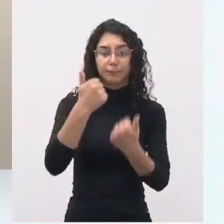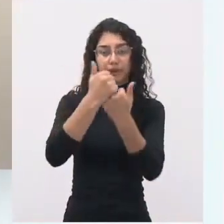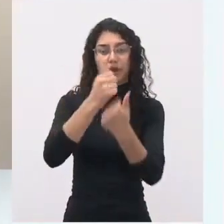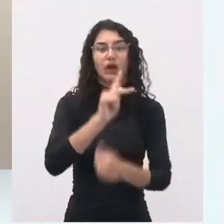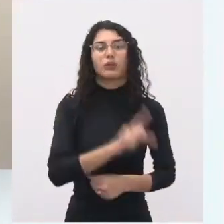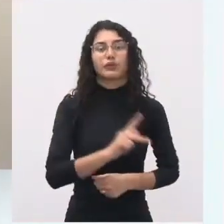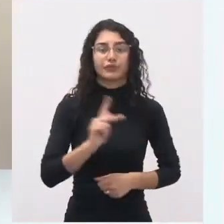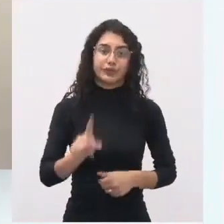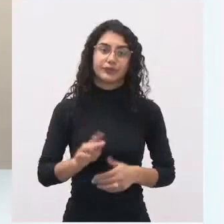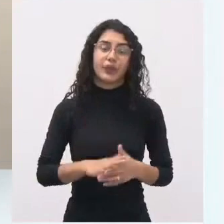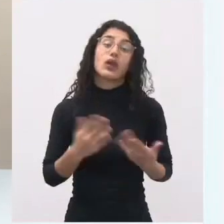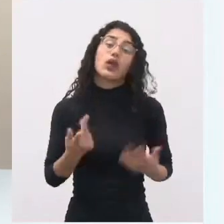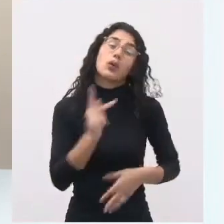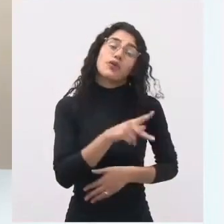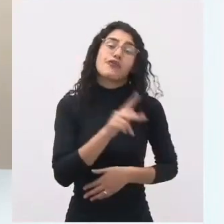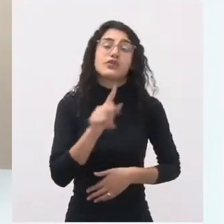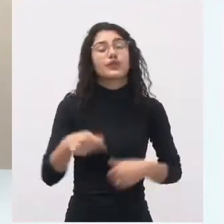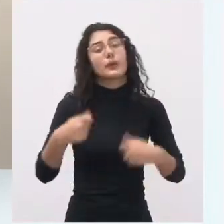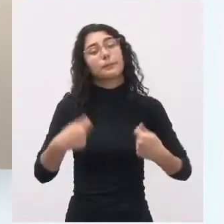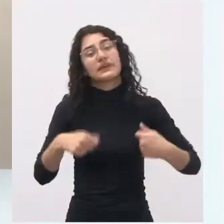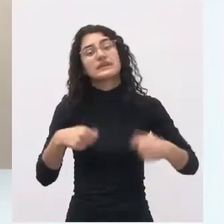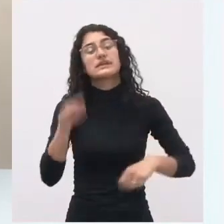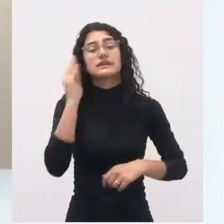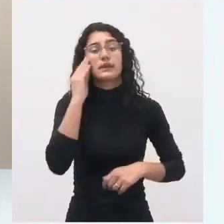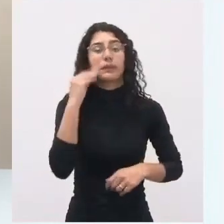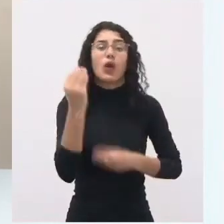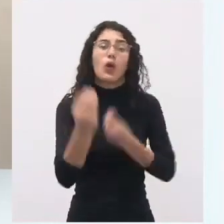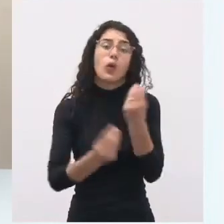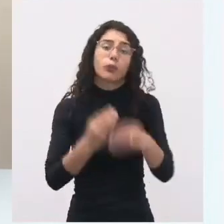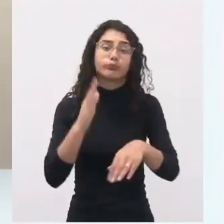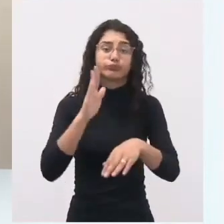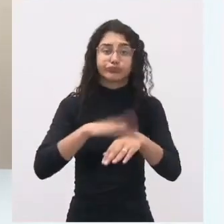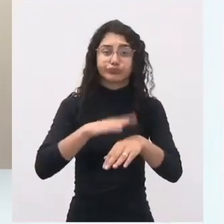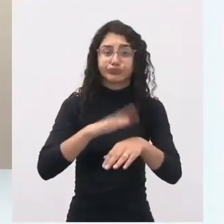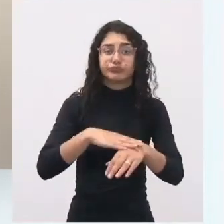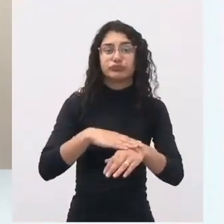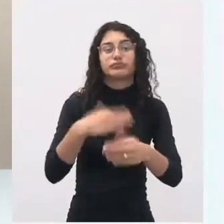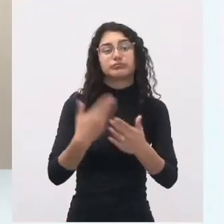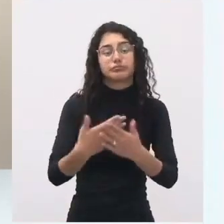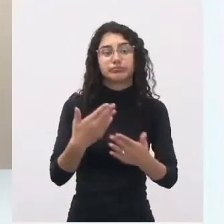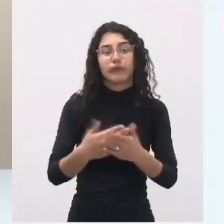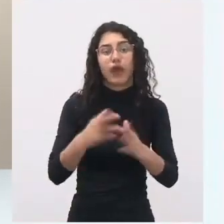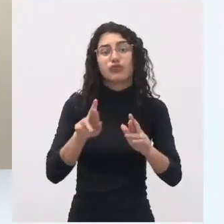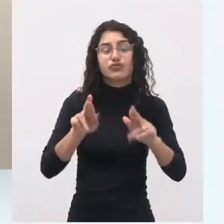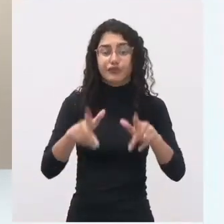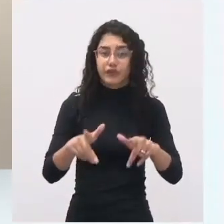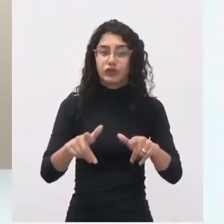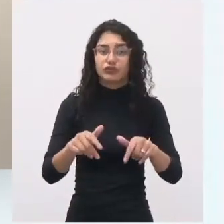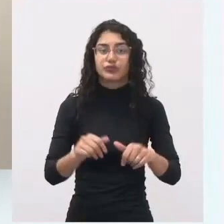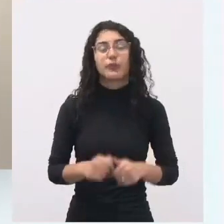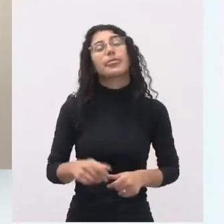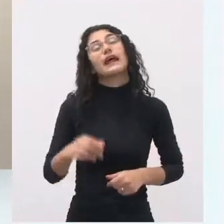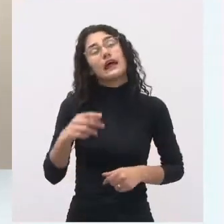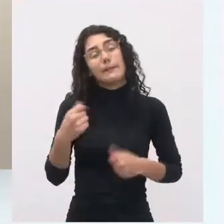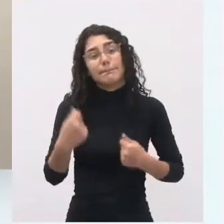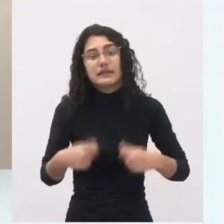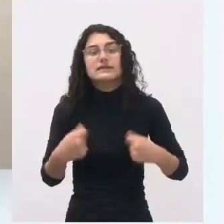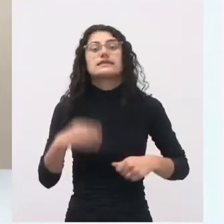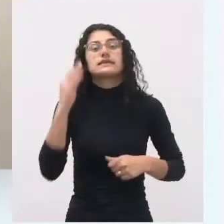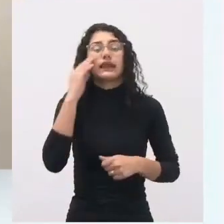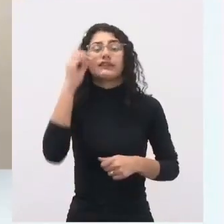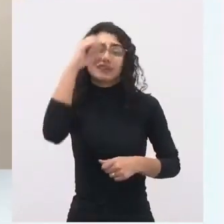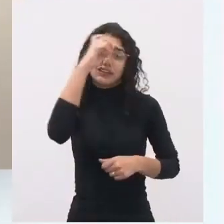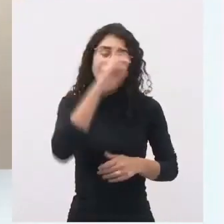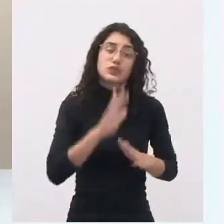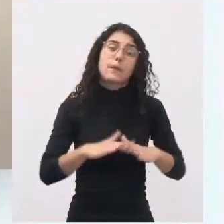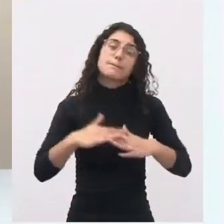tem que saber como ele faz aulas de uma maneira diferente. Ele tem que entender que vai ser difícil, todo o processo de mudança é difícil, mas tem que entender que ele